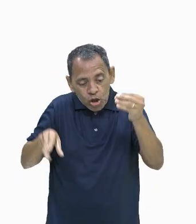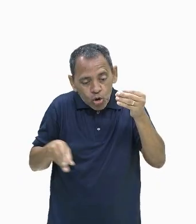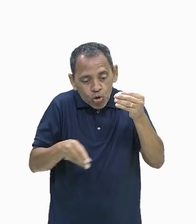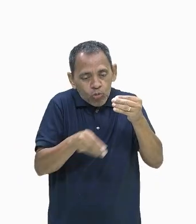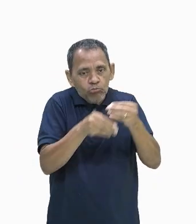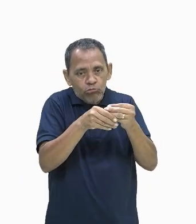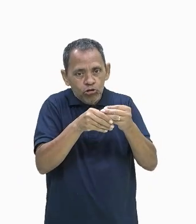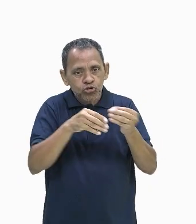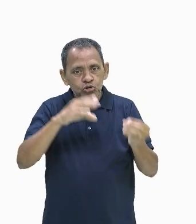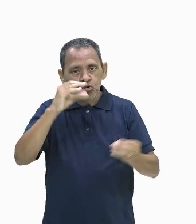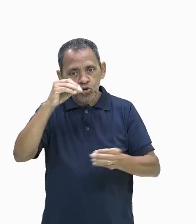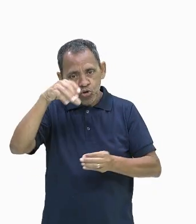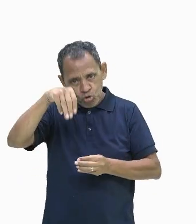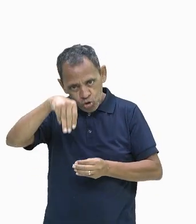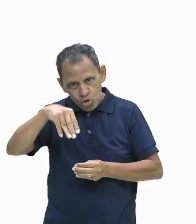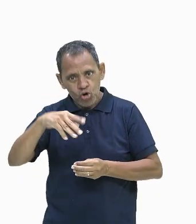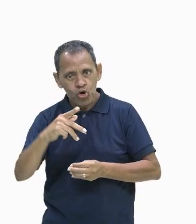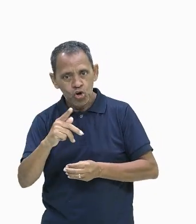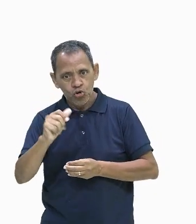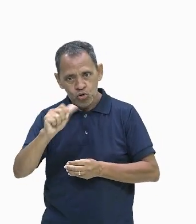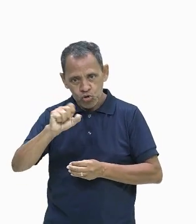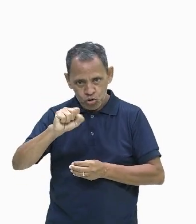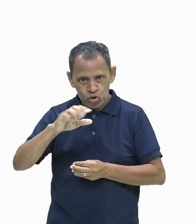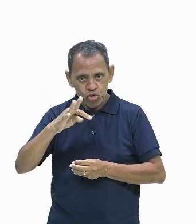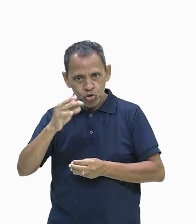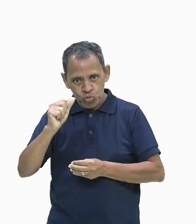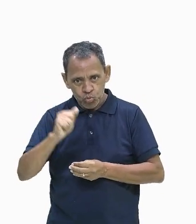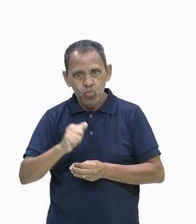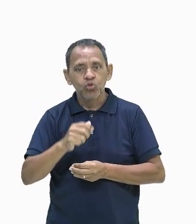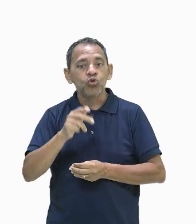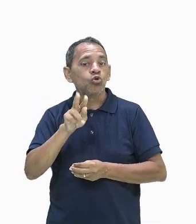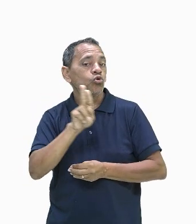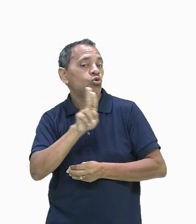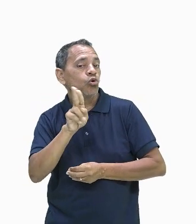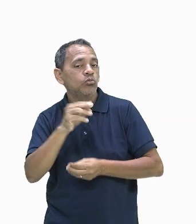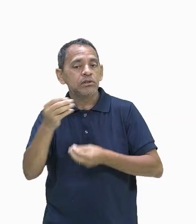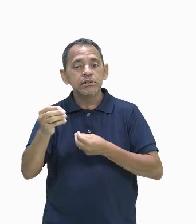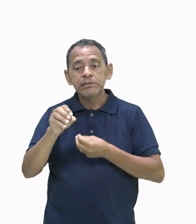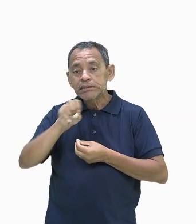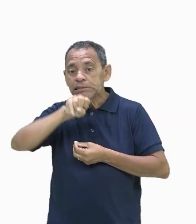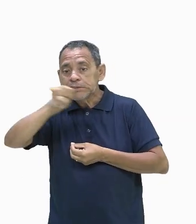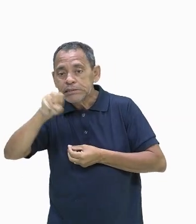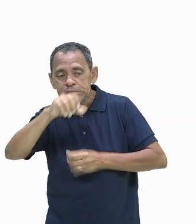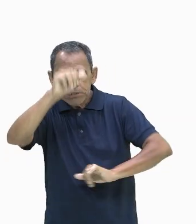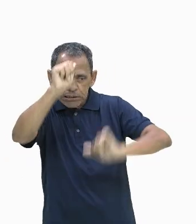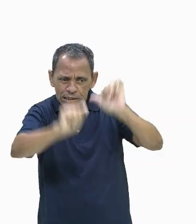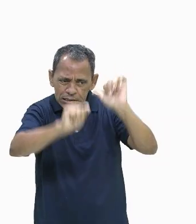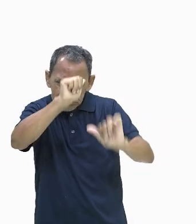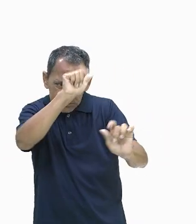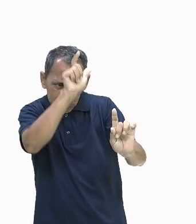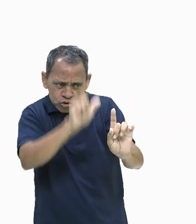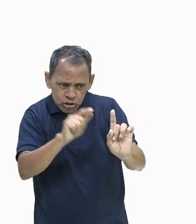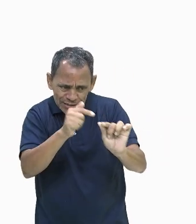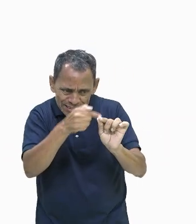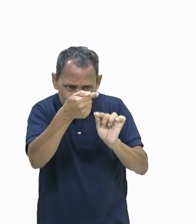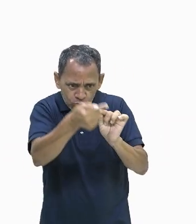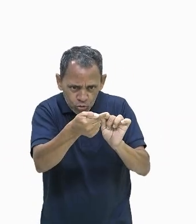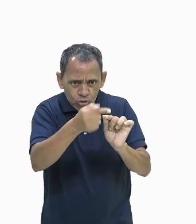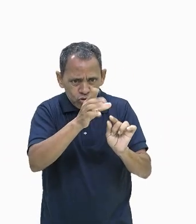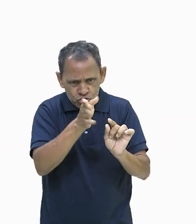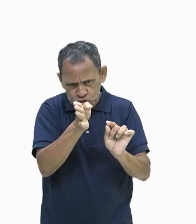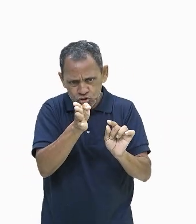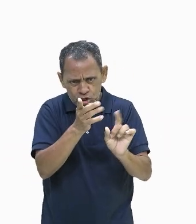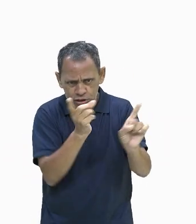só, então, eu chamarei de sujeito composto quando, ao analisar o meu sujeito, depois que eu defino o meu sujeito,